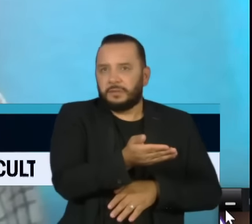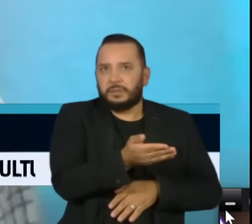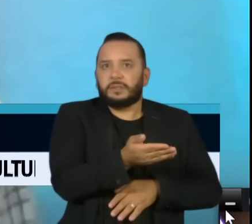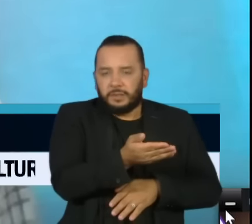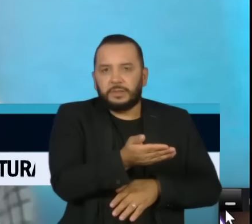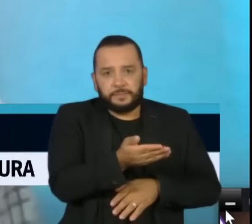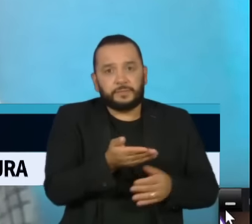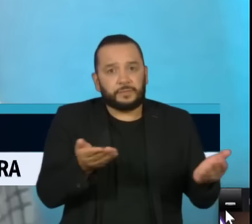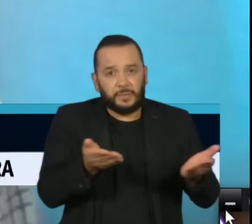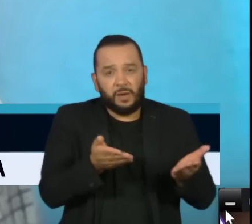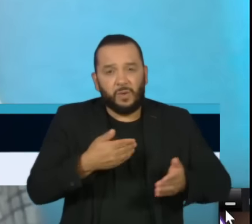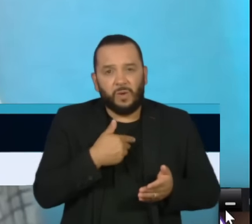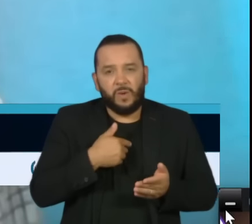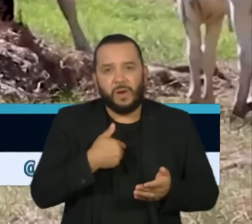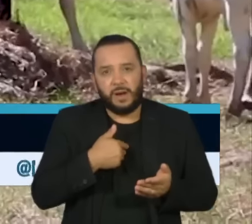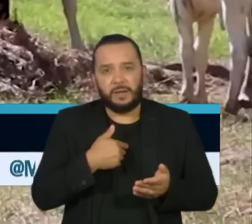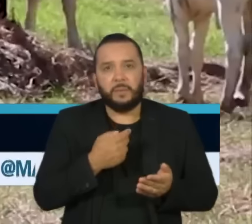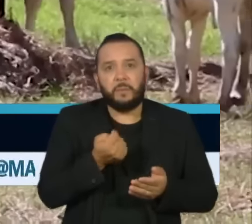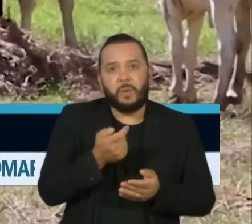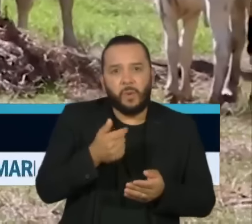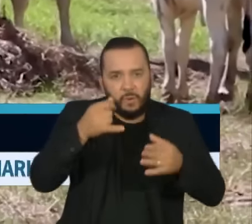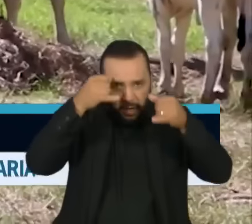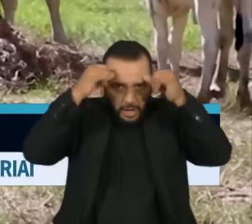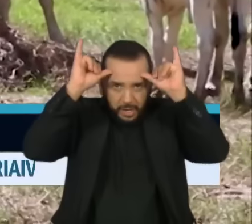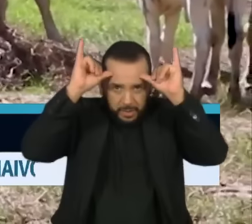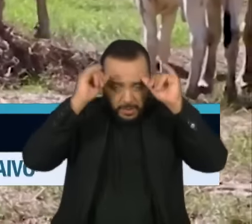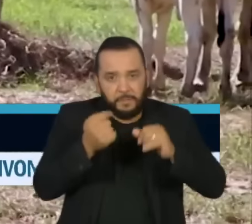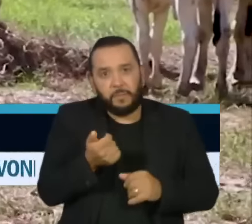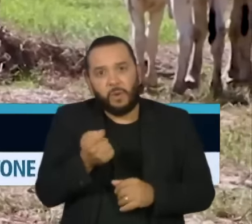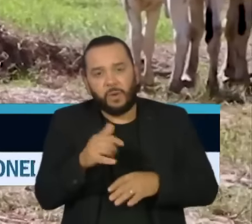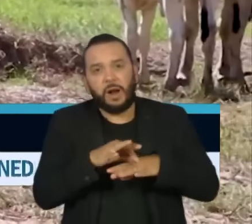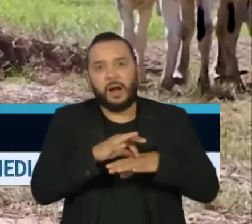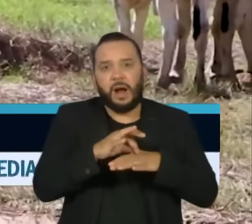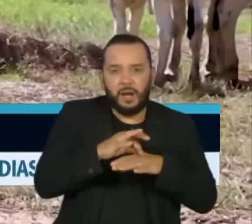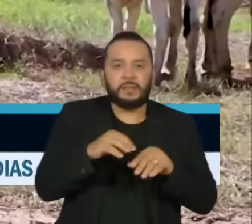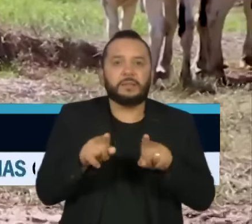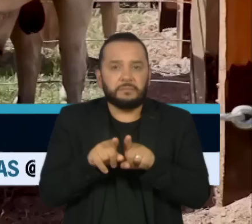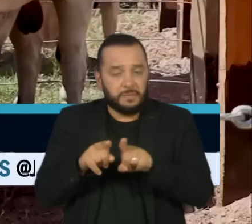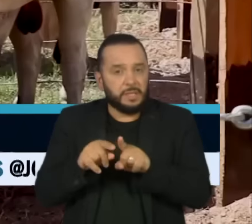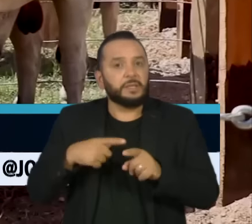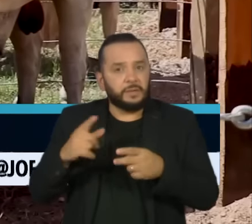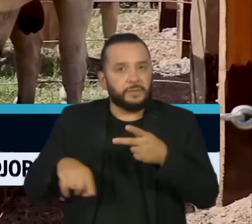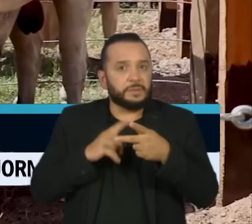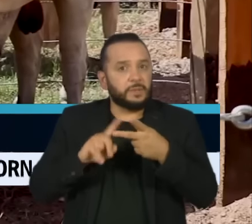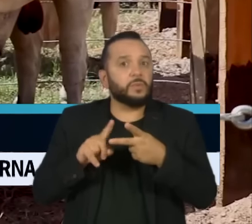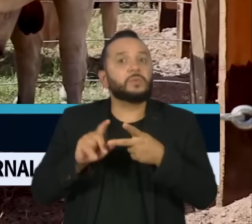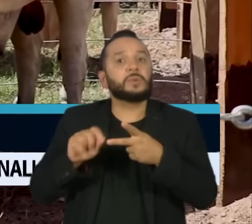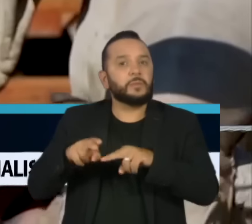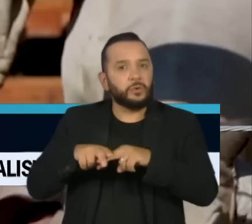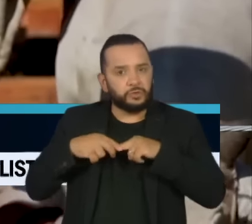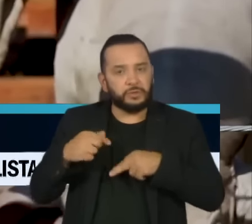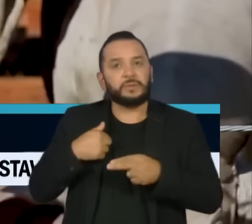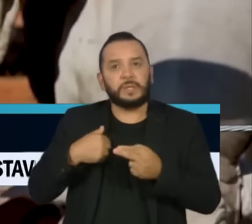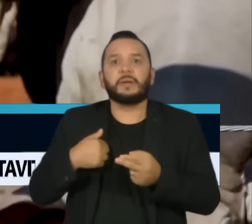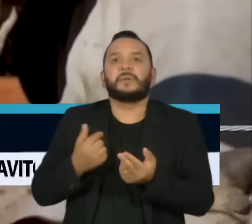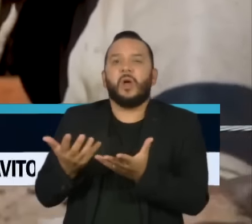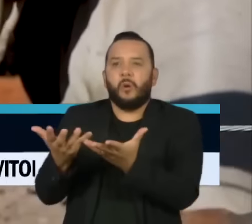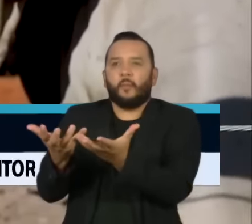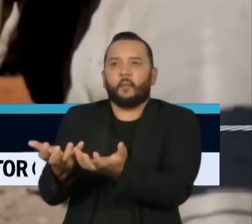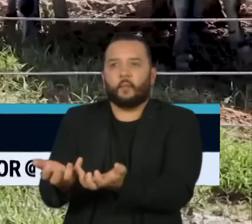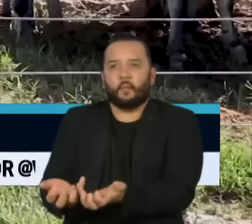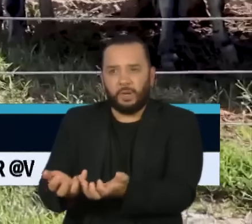uma oferta apertada de gado. Segundo, a gente teve uma seca muito forte esse ano, então os produtores tiveram que aumentar o volume